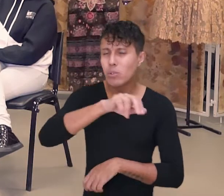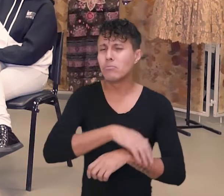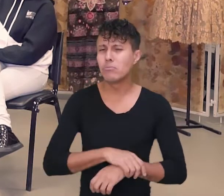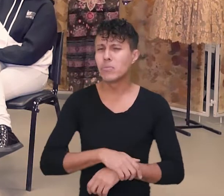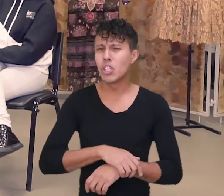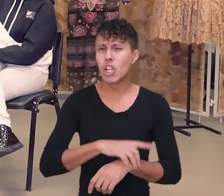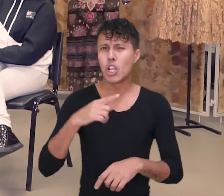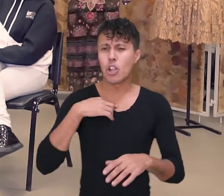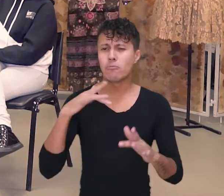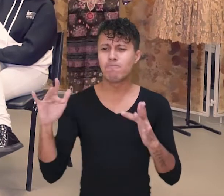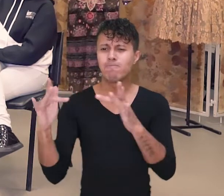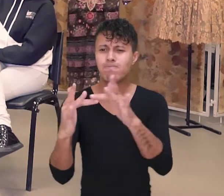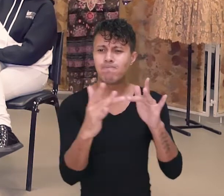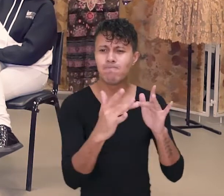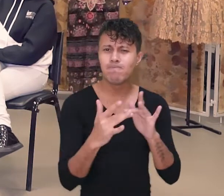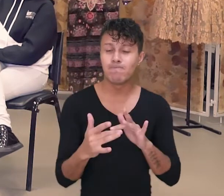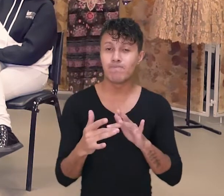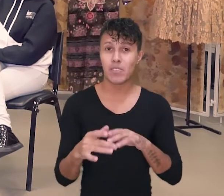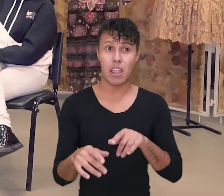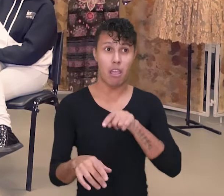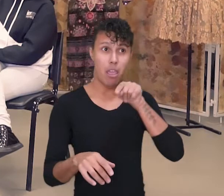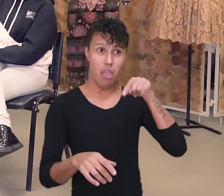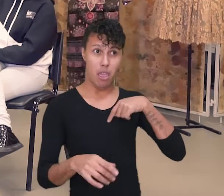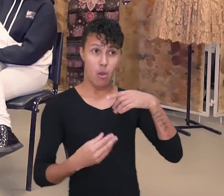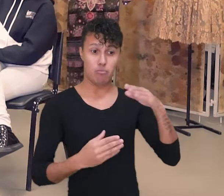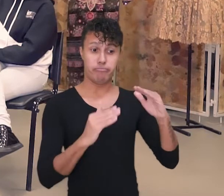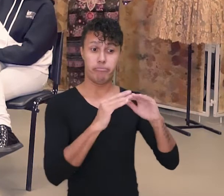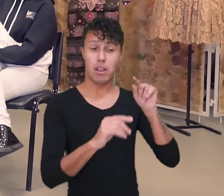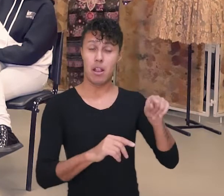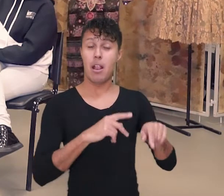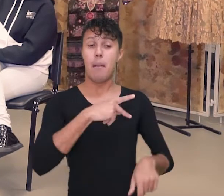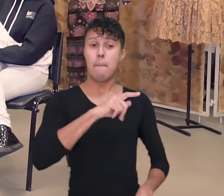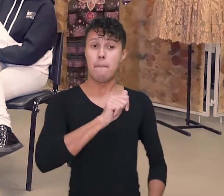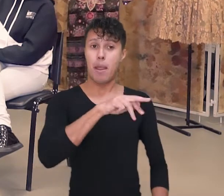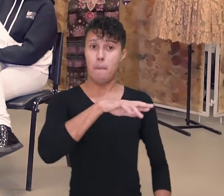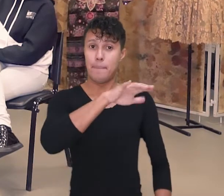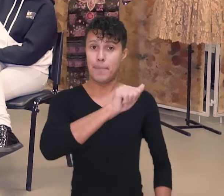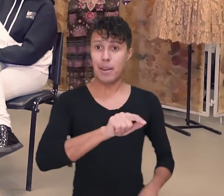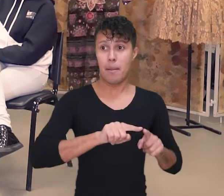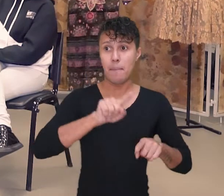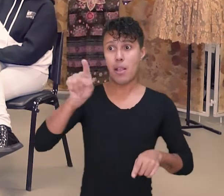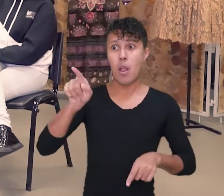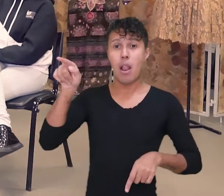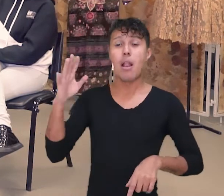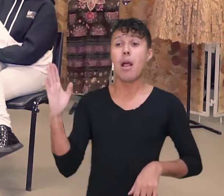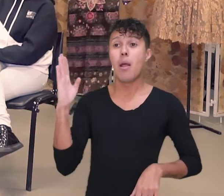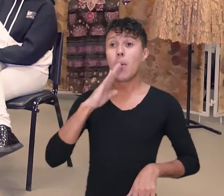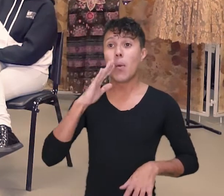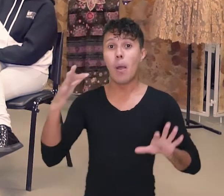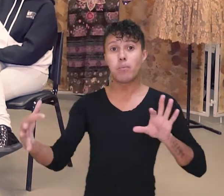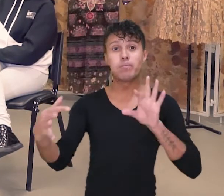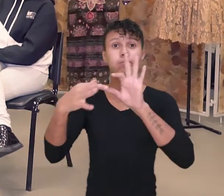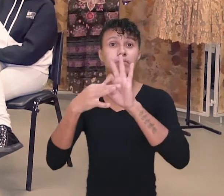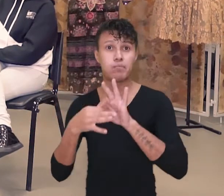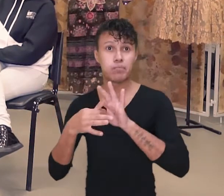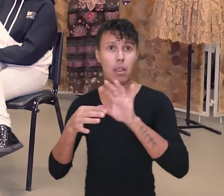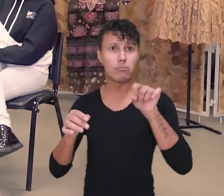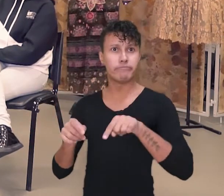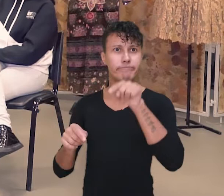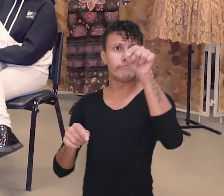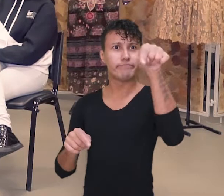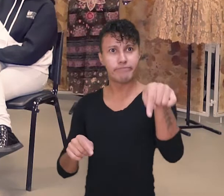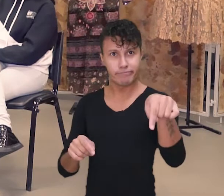pode estabelecer conexões, que nem eu moro lá no Palmeira, eu posso estabelecer uma conexão com alguém lá do Pimentas. E com